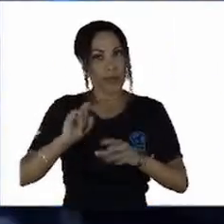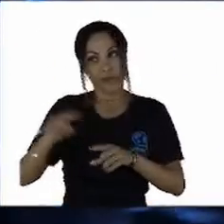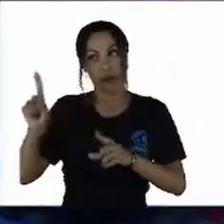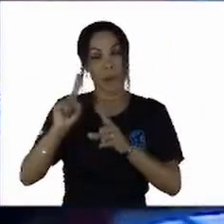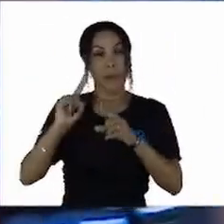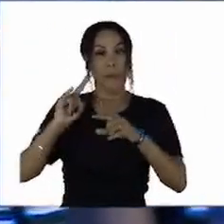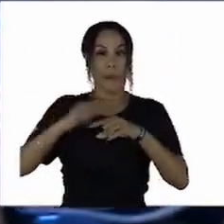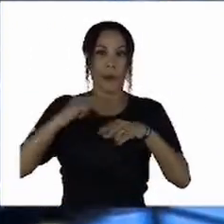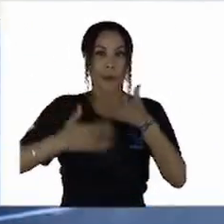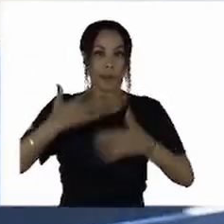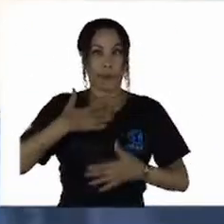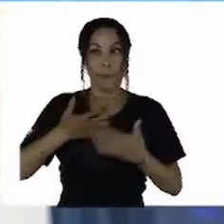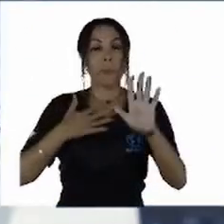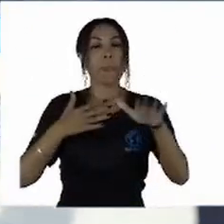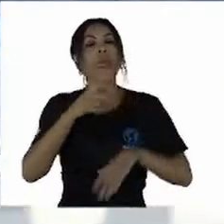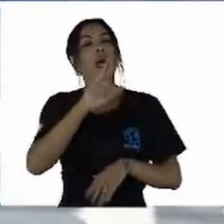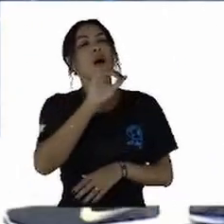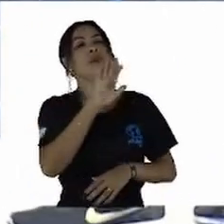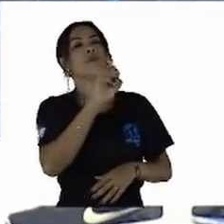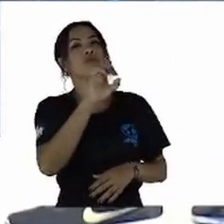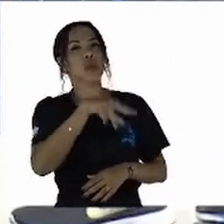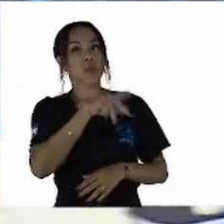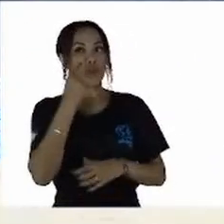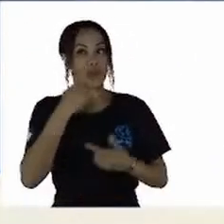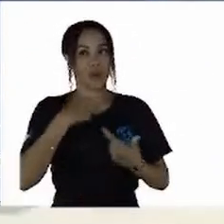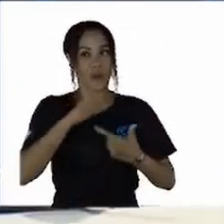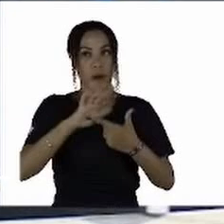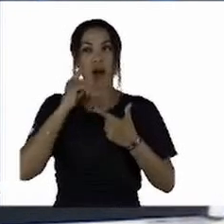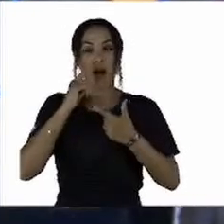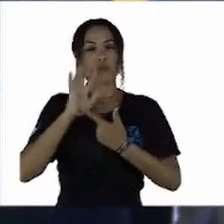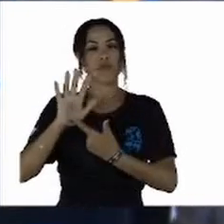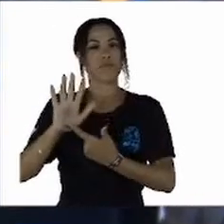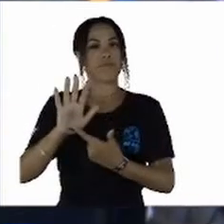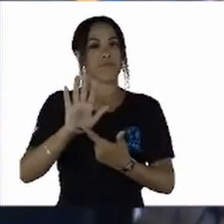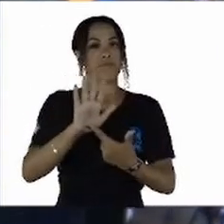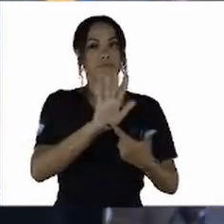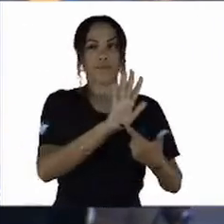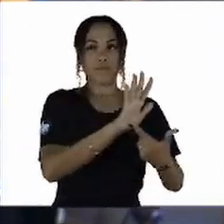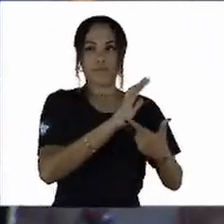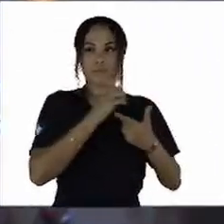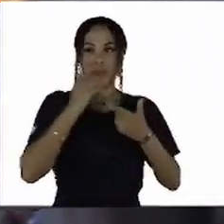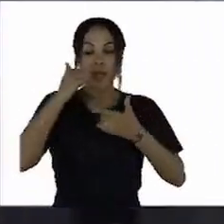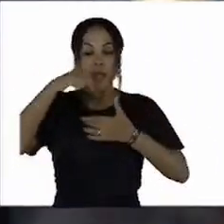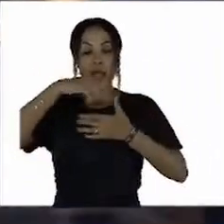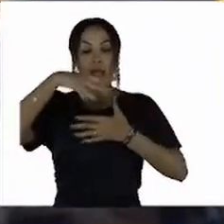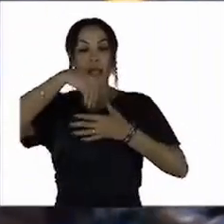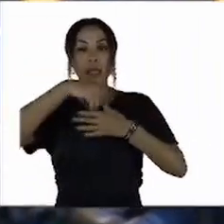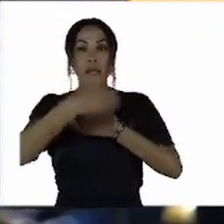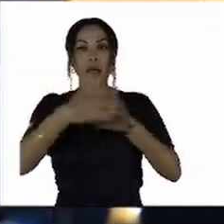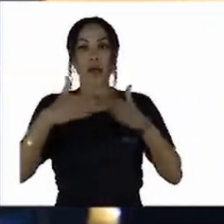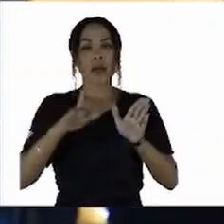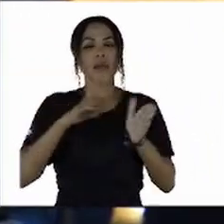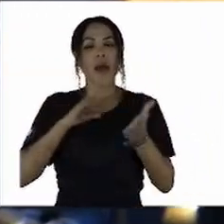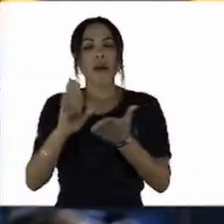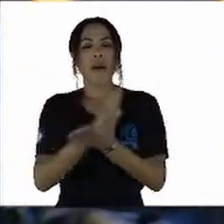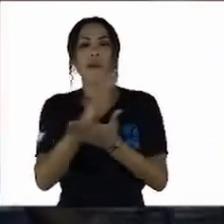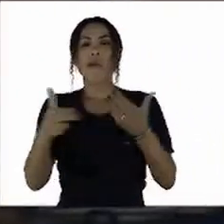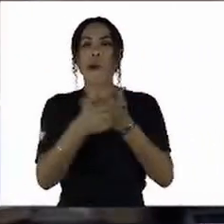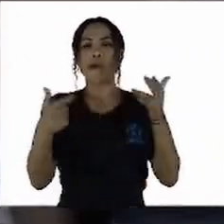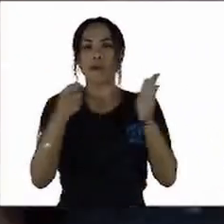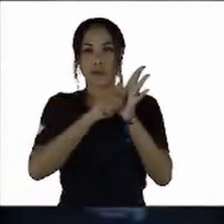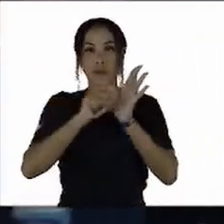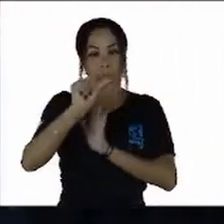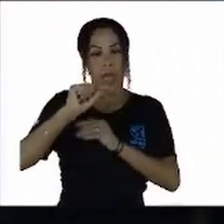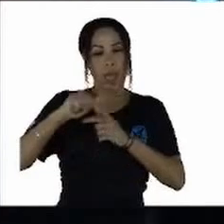atrapalhar a vida. E agora, Robson, deixa eu dar uma mostrada geral aqui para as pessoas. Aqui dentro eu escrevi algumas coisas. Já a